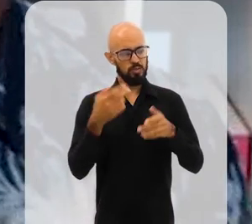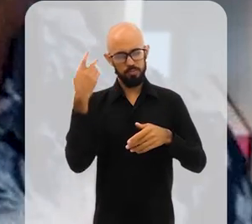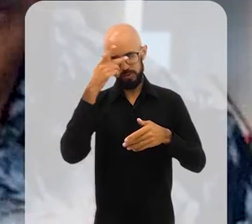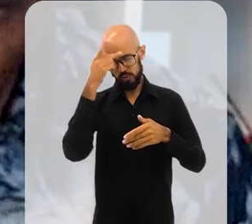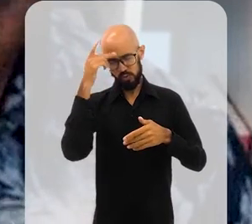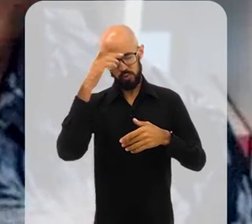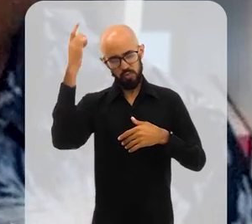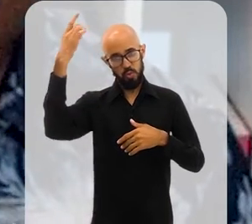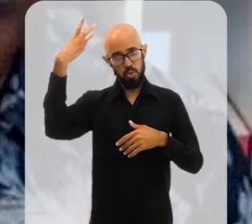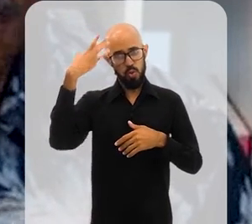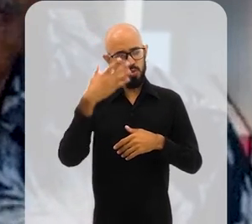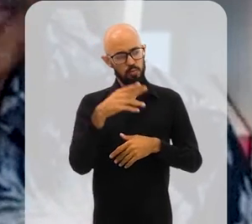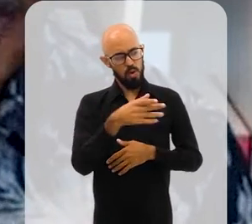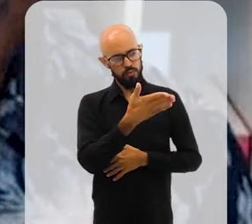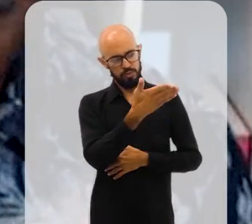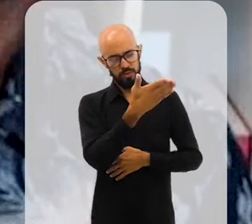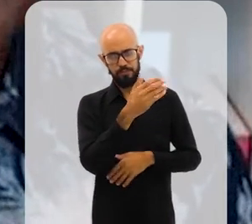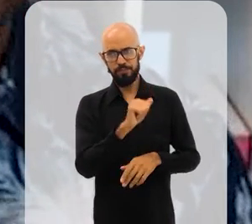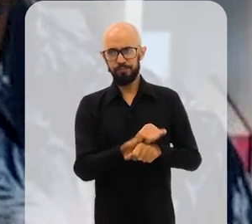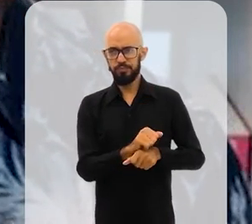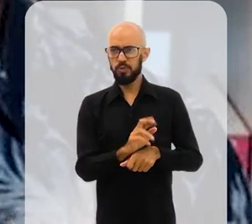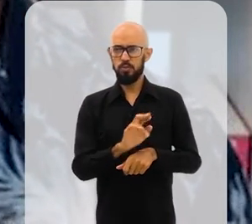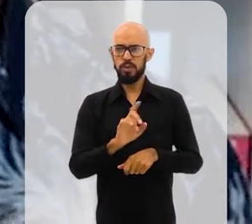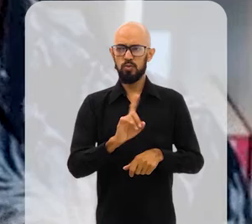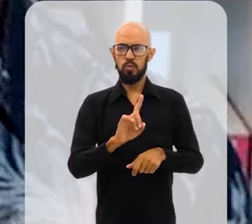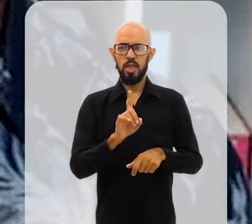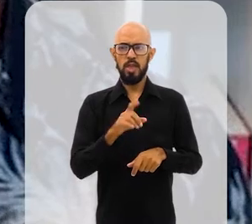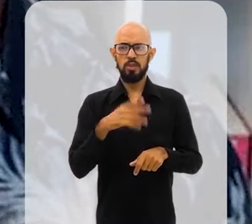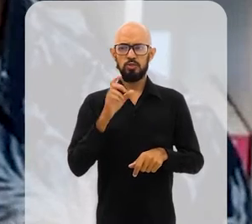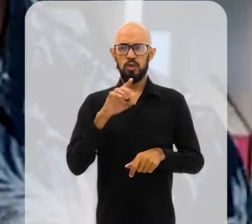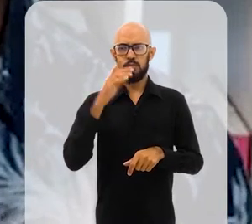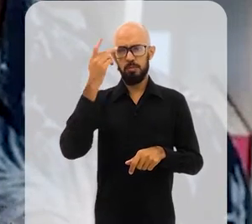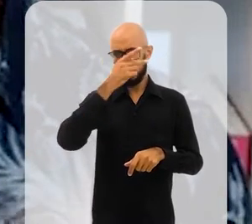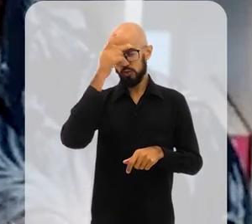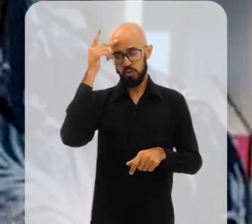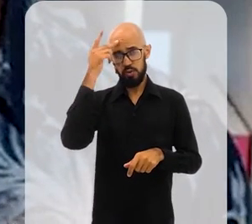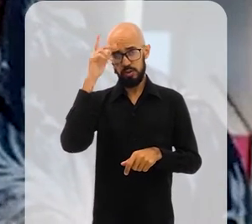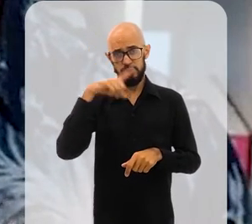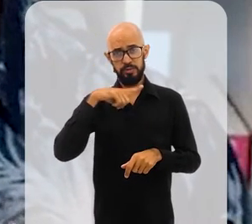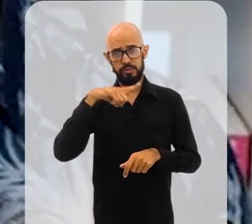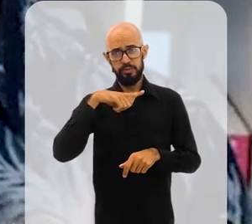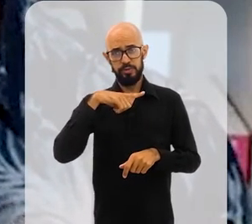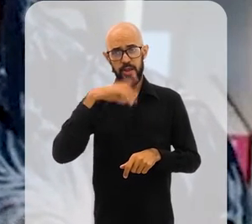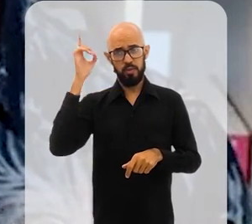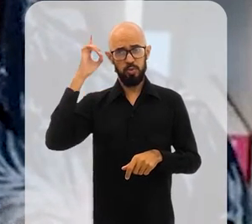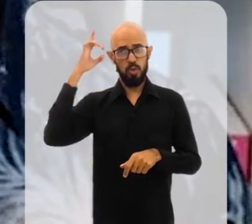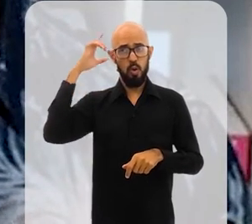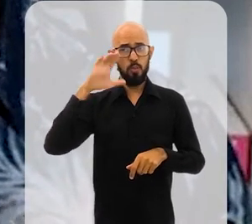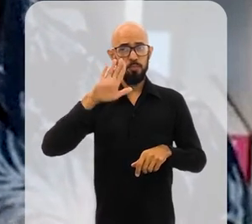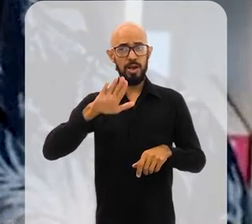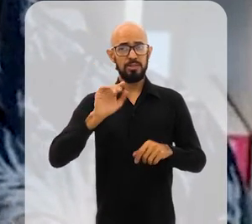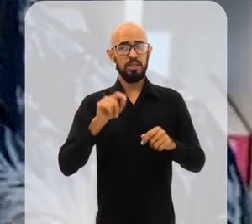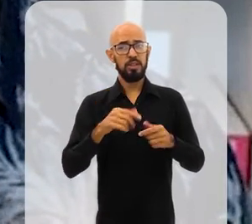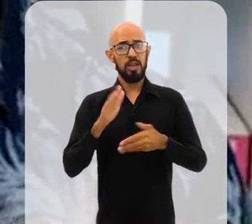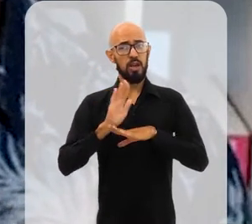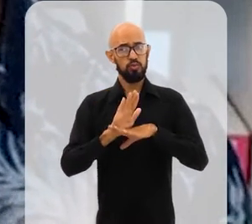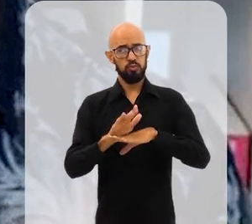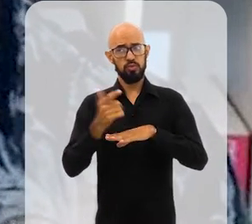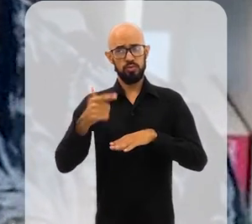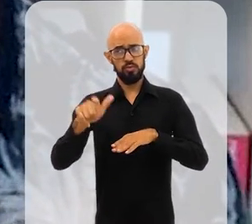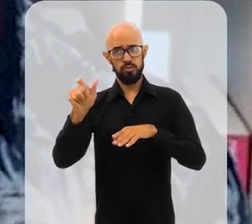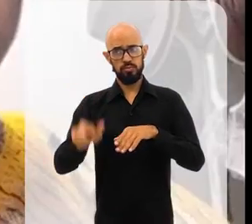então, com pessoas talentosas como você, mas não apenas pessoas talentosas, pessoas que colocam o seu talento a serviço